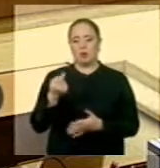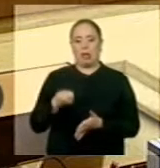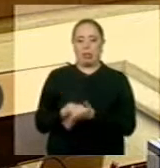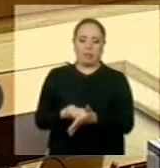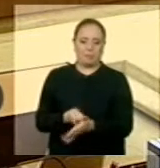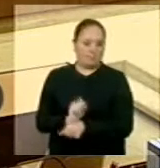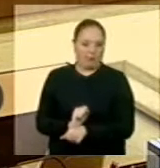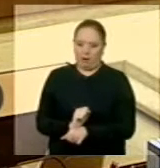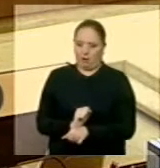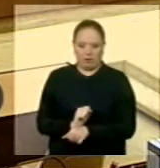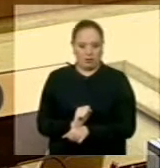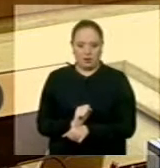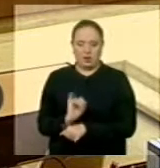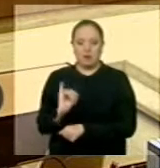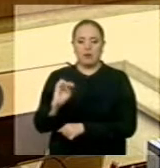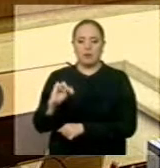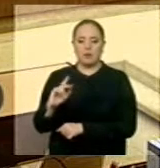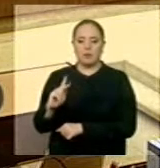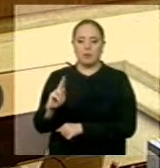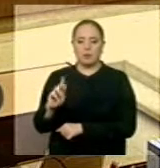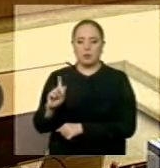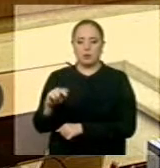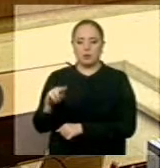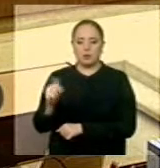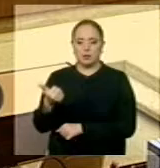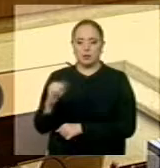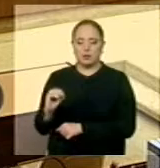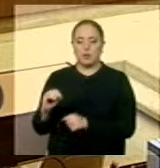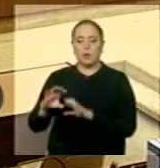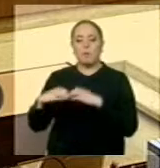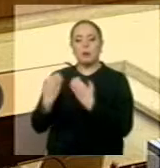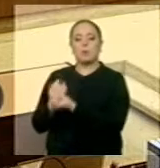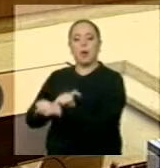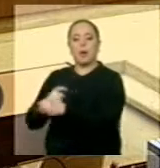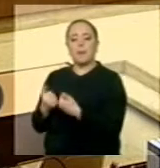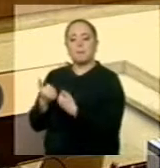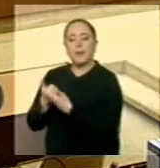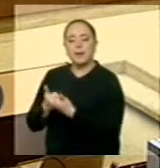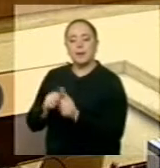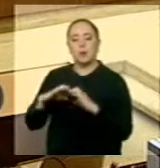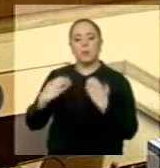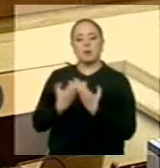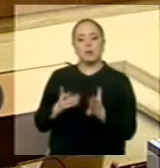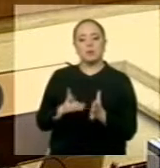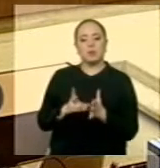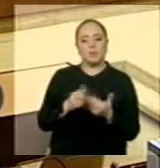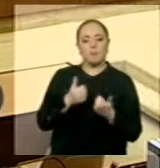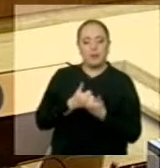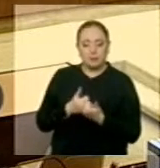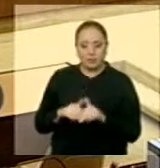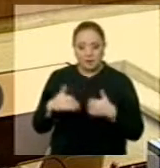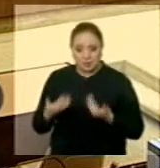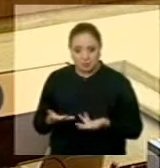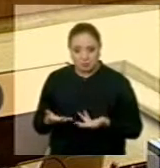impugnação, seja pela comunidade quilombola próxima, pela comunidade indígena próxima, e aí sim o